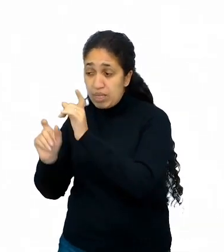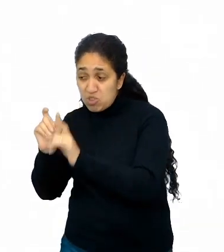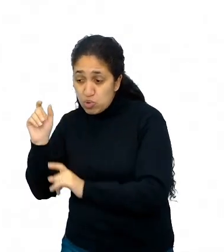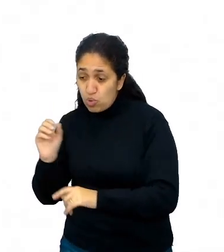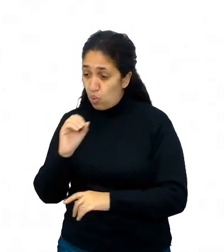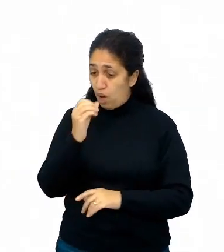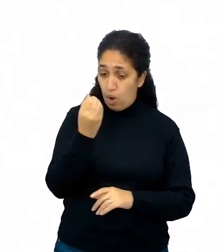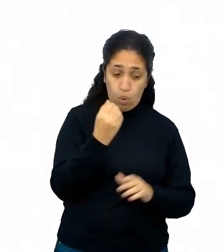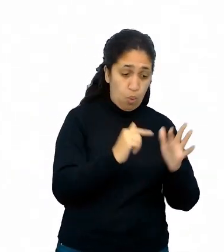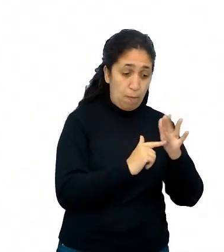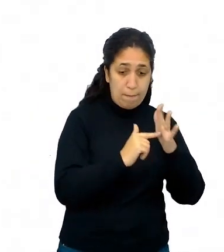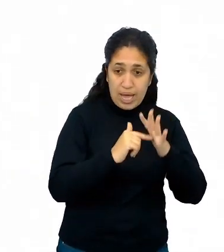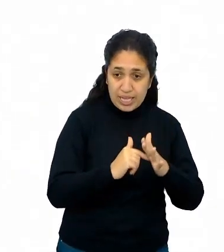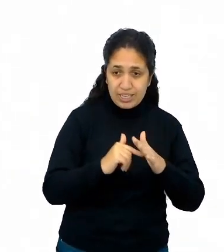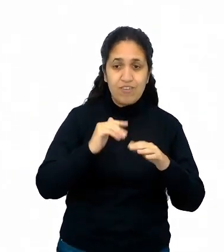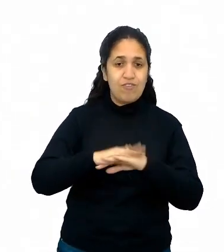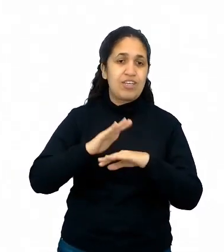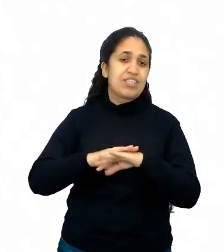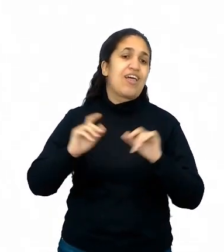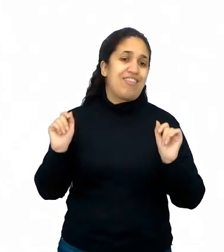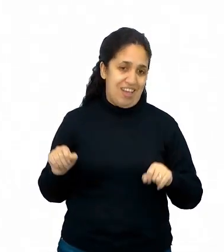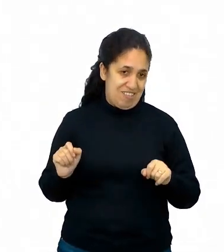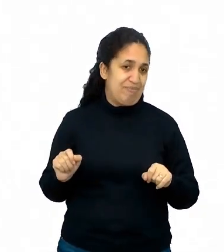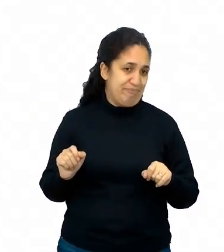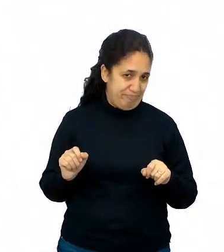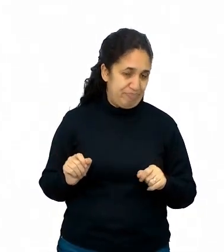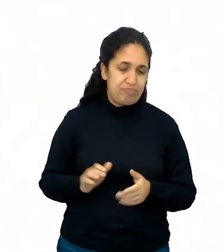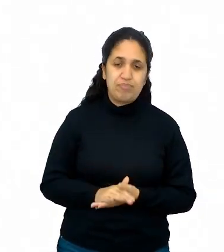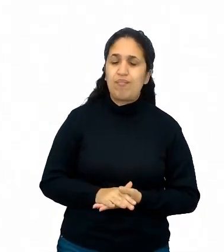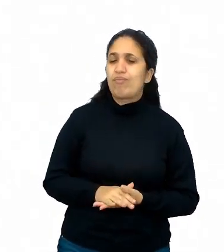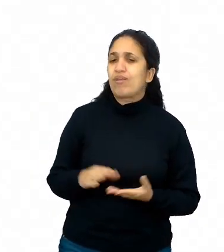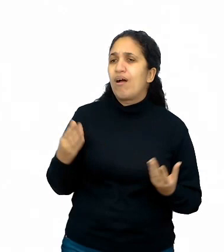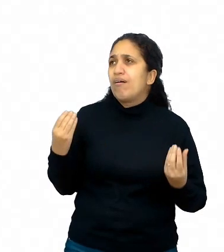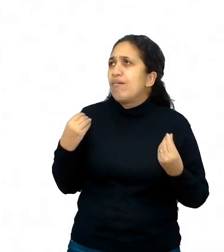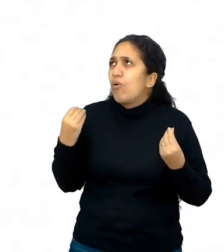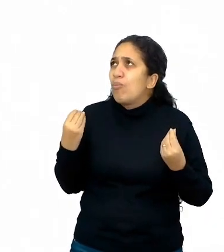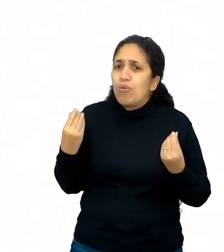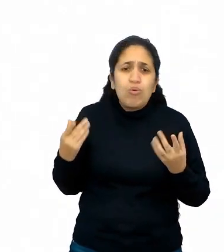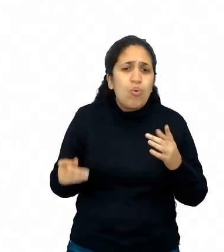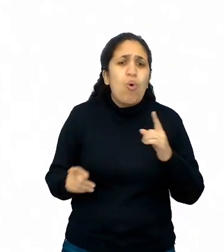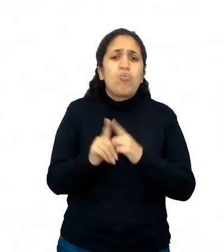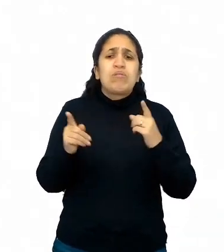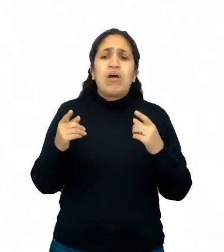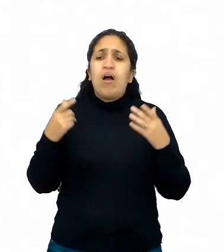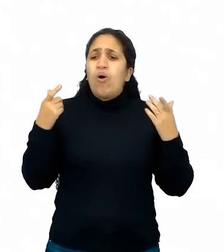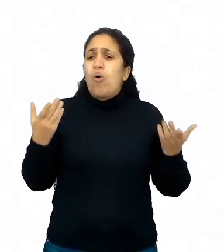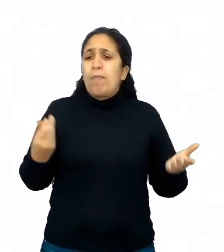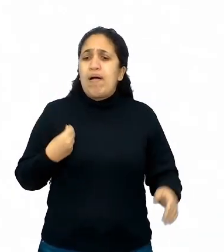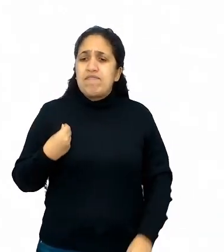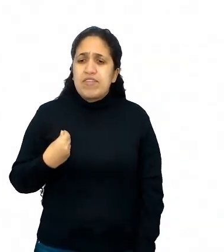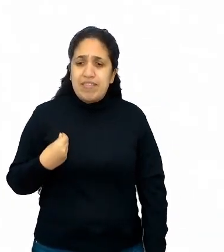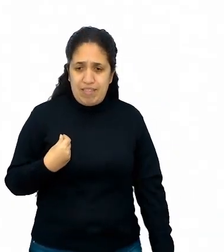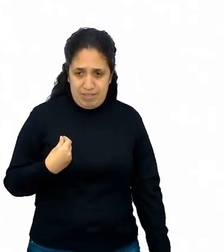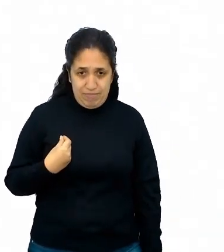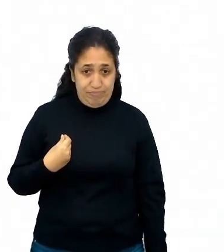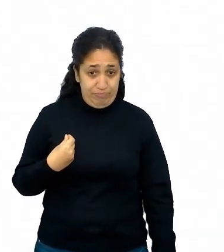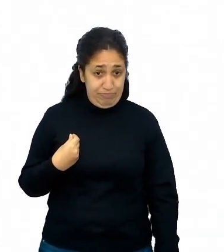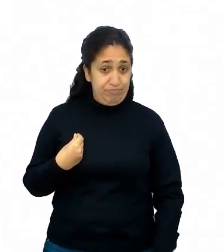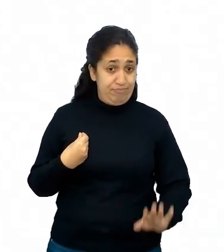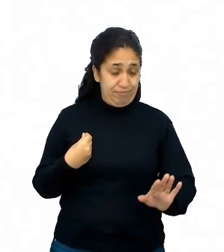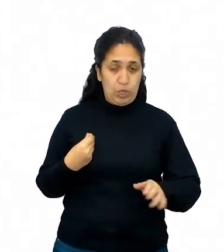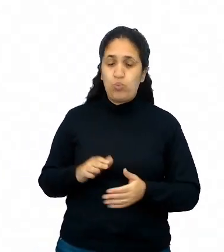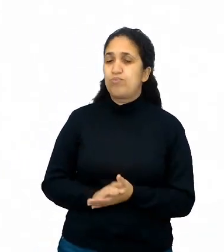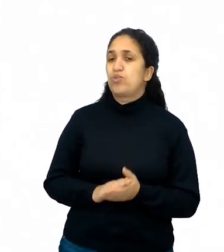forma eficaz. Então, onde a gente acha isso, né, na nossa realidade? O nosso